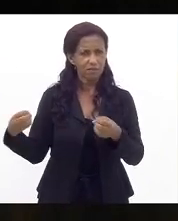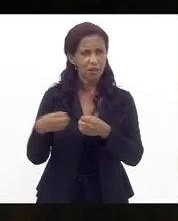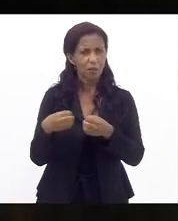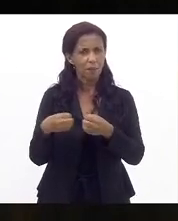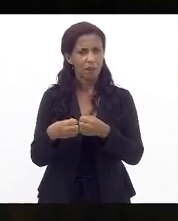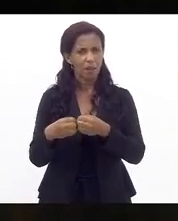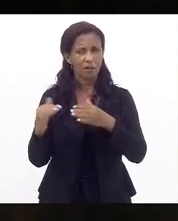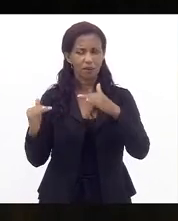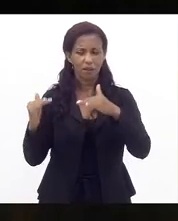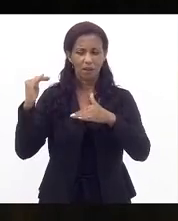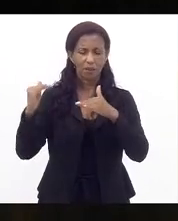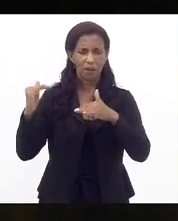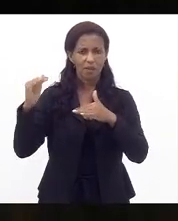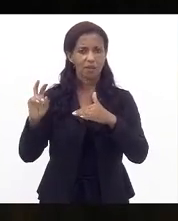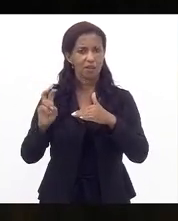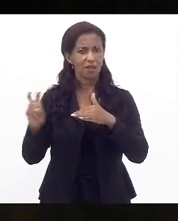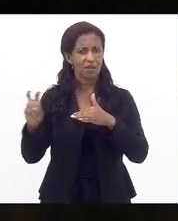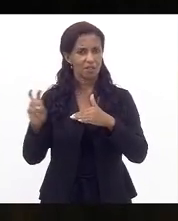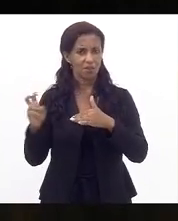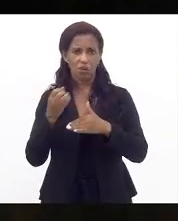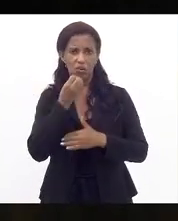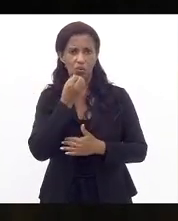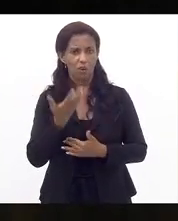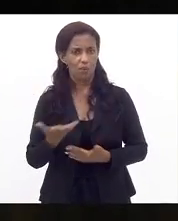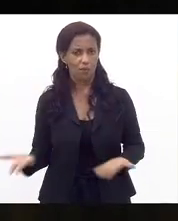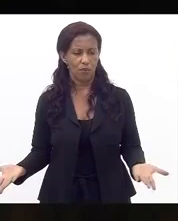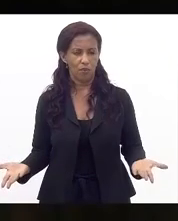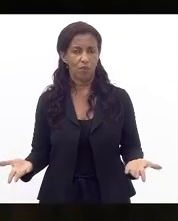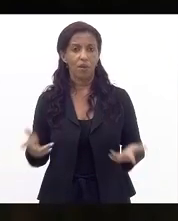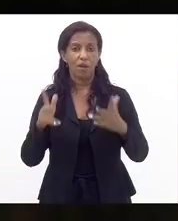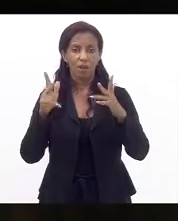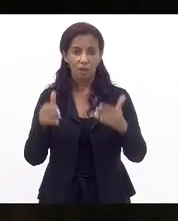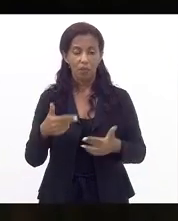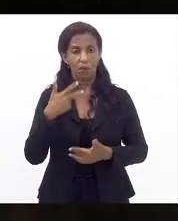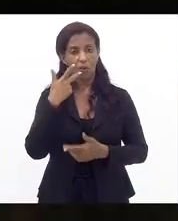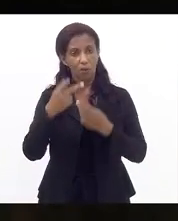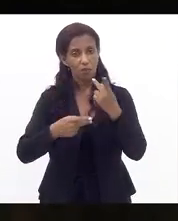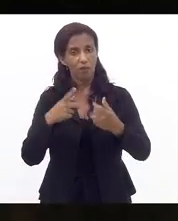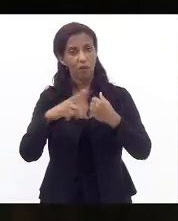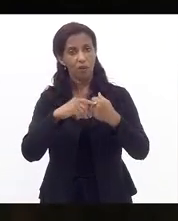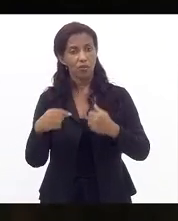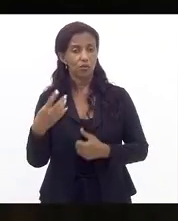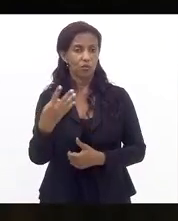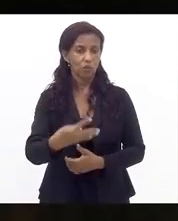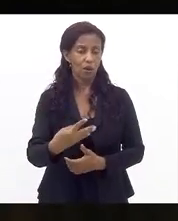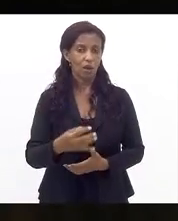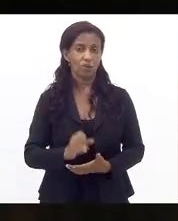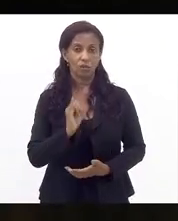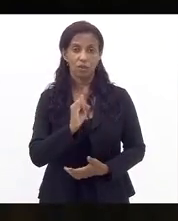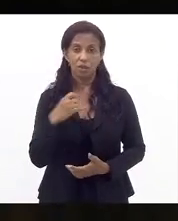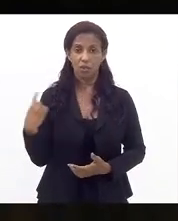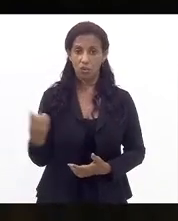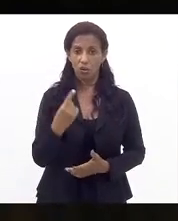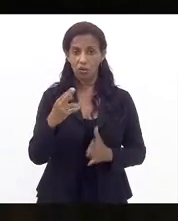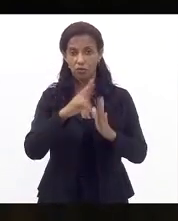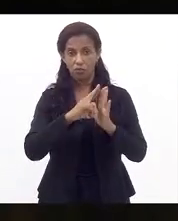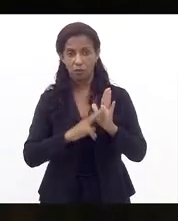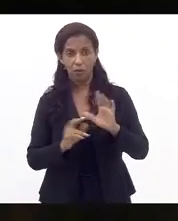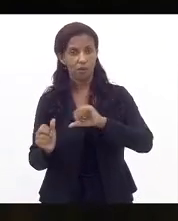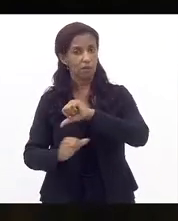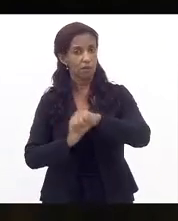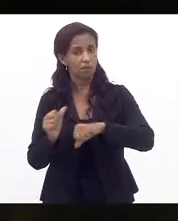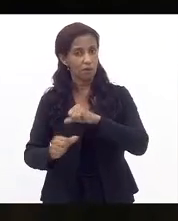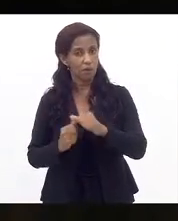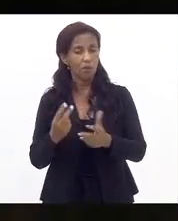perto da idade máxima que ele 55 não é razoável assim como eu coloco de novo a questão do artigo 4º se nós vamos ter uma regra de